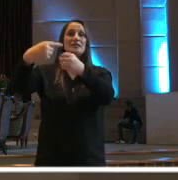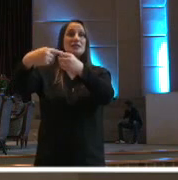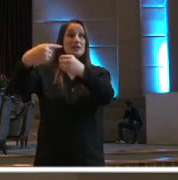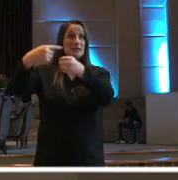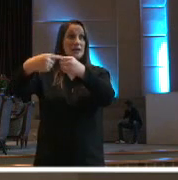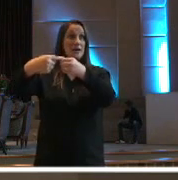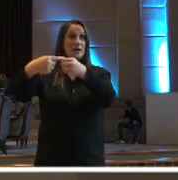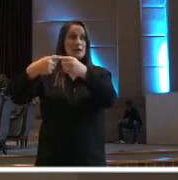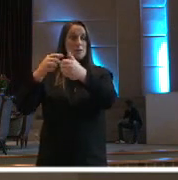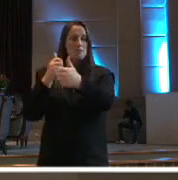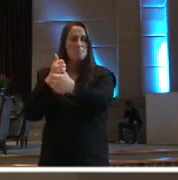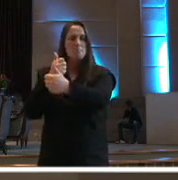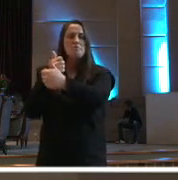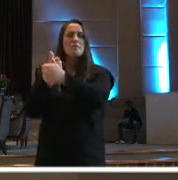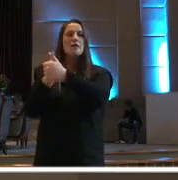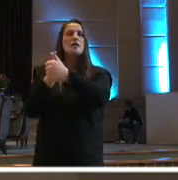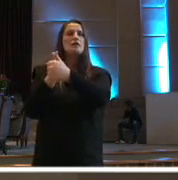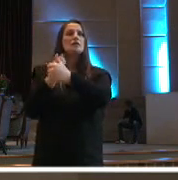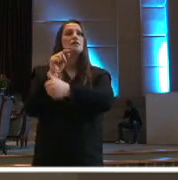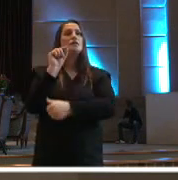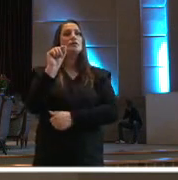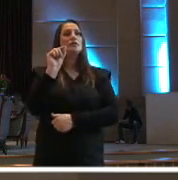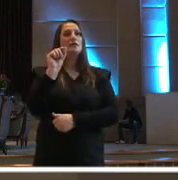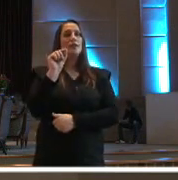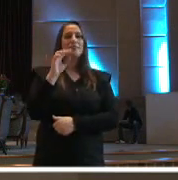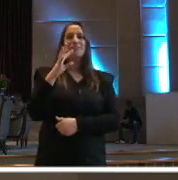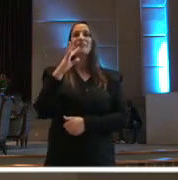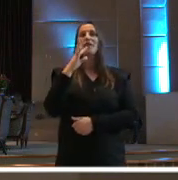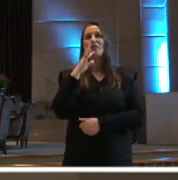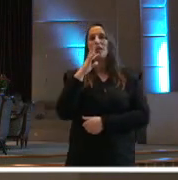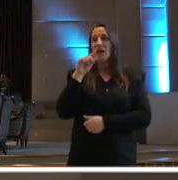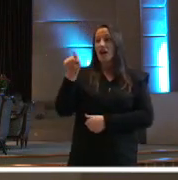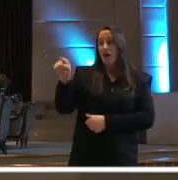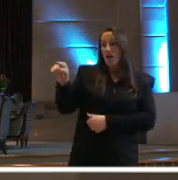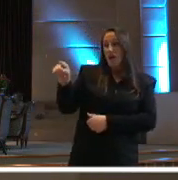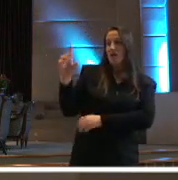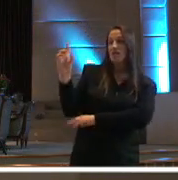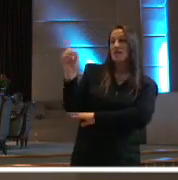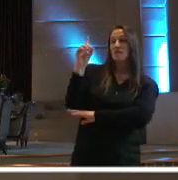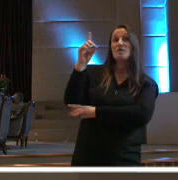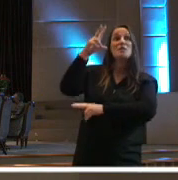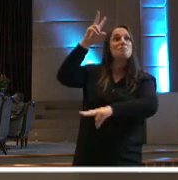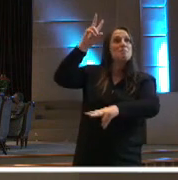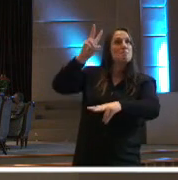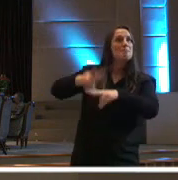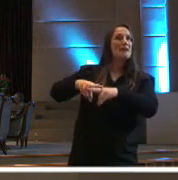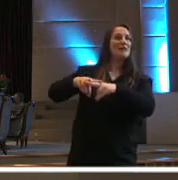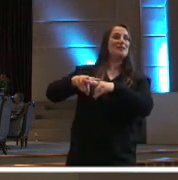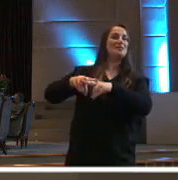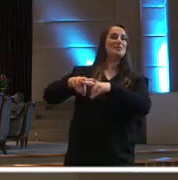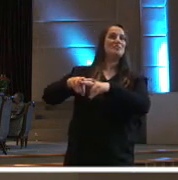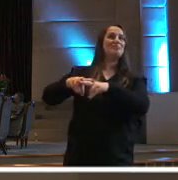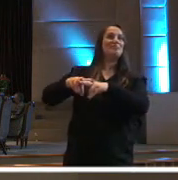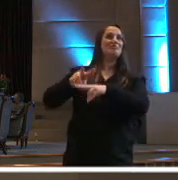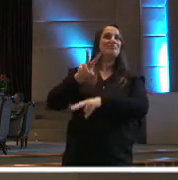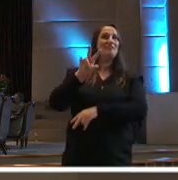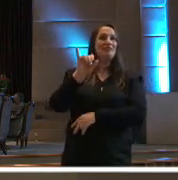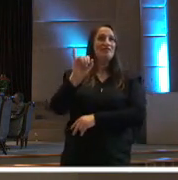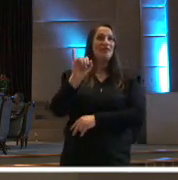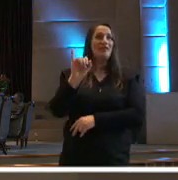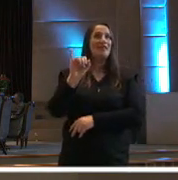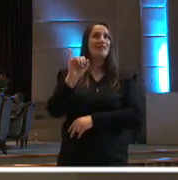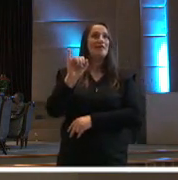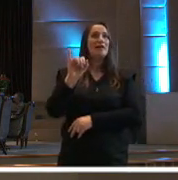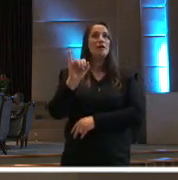na fronteira, ele logo é reconhecido, é preso e é levado à presença